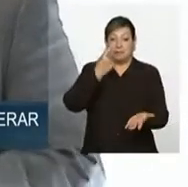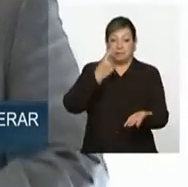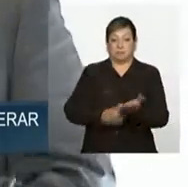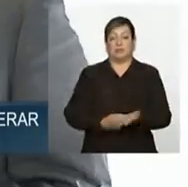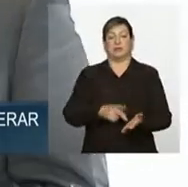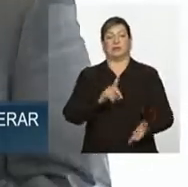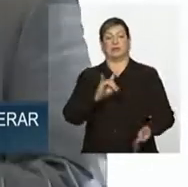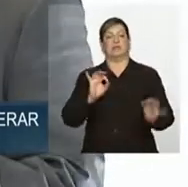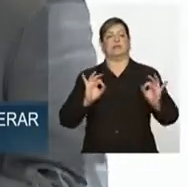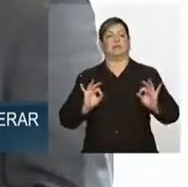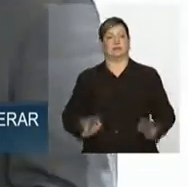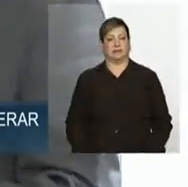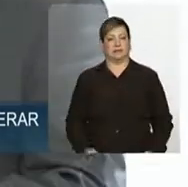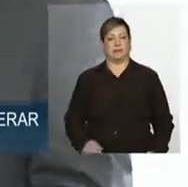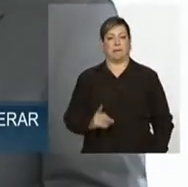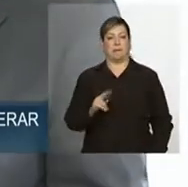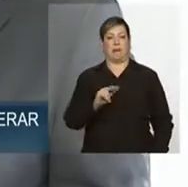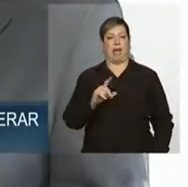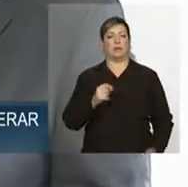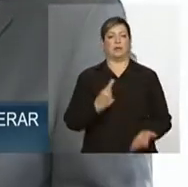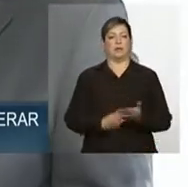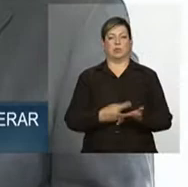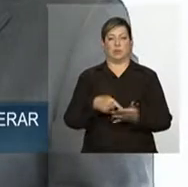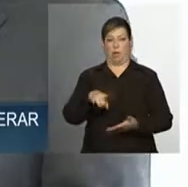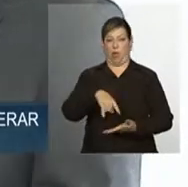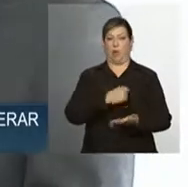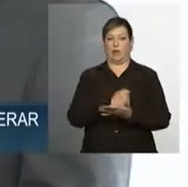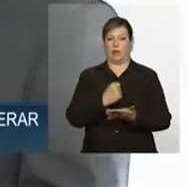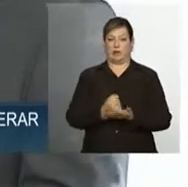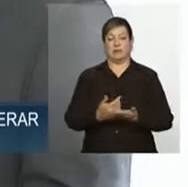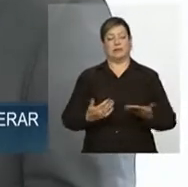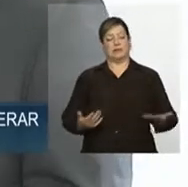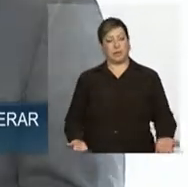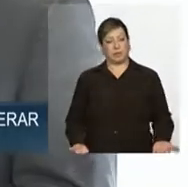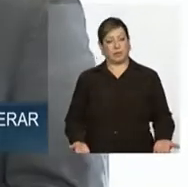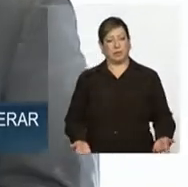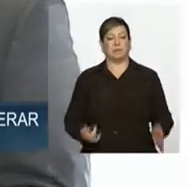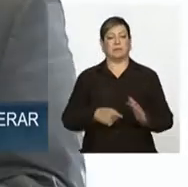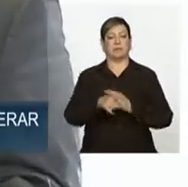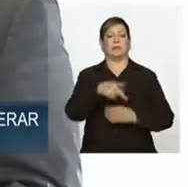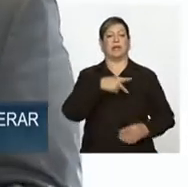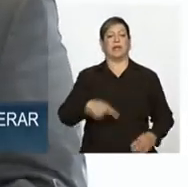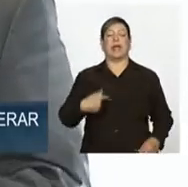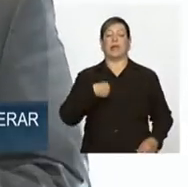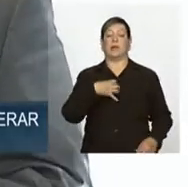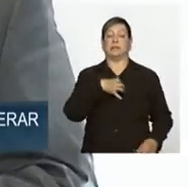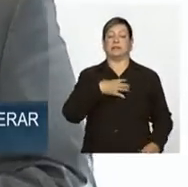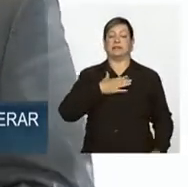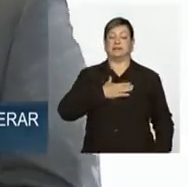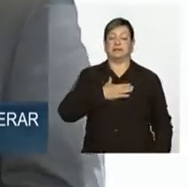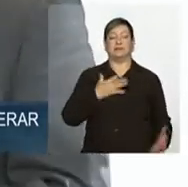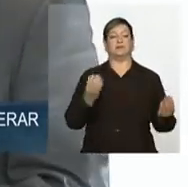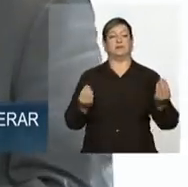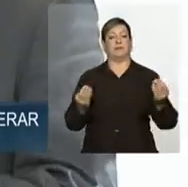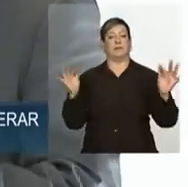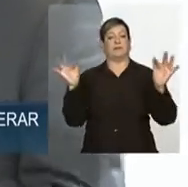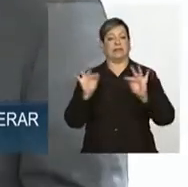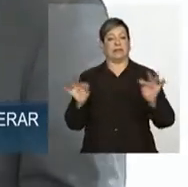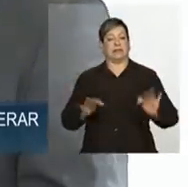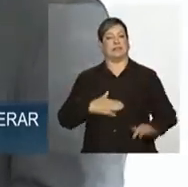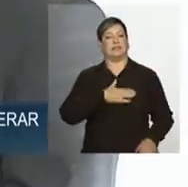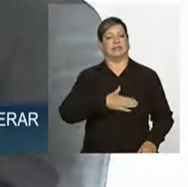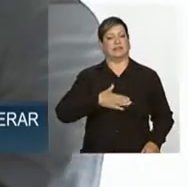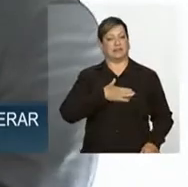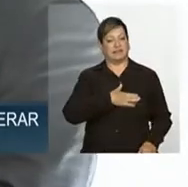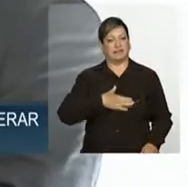efetivamente feita dentro daquilo que está sendo contratado. Portanto, presidenta, eu me sinto muito feliz, satisfeito e